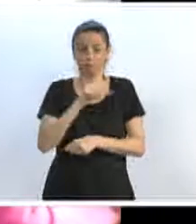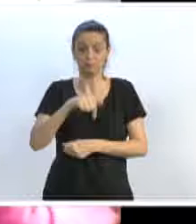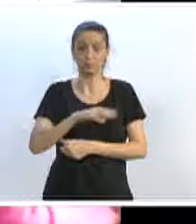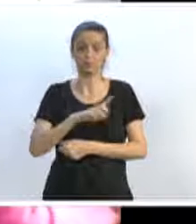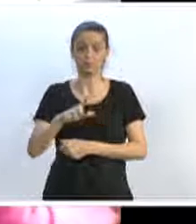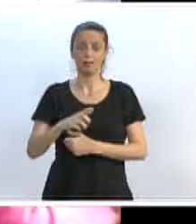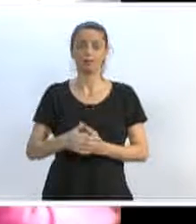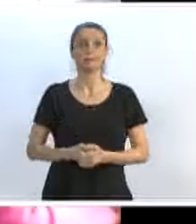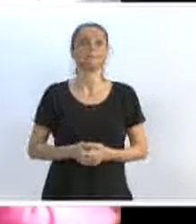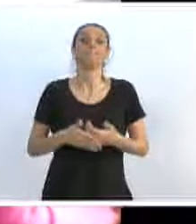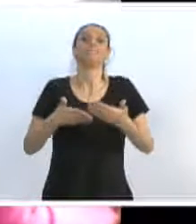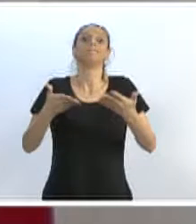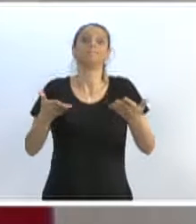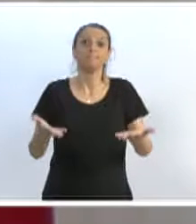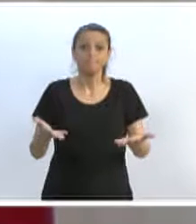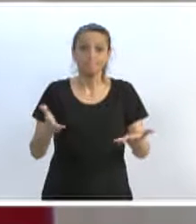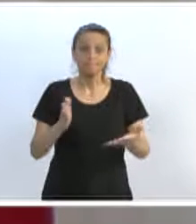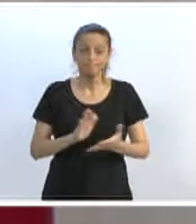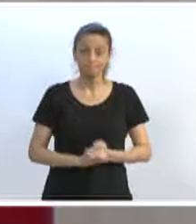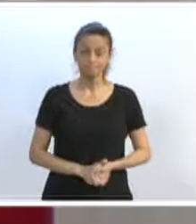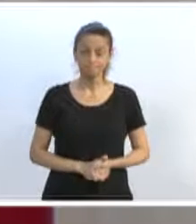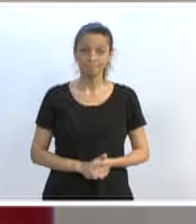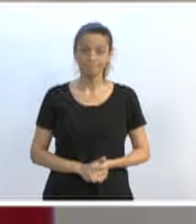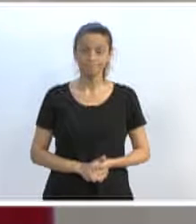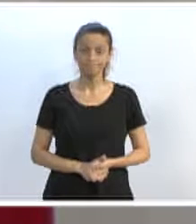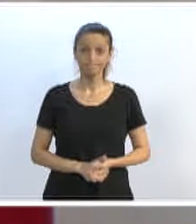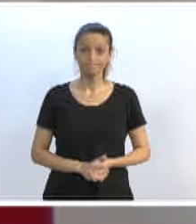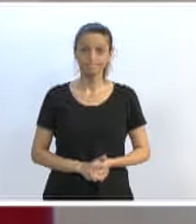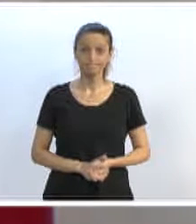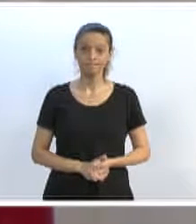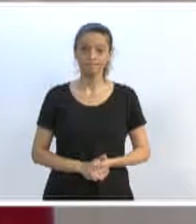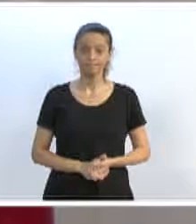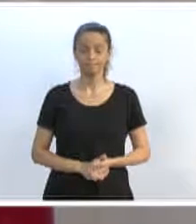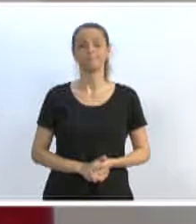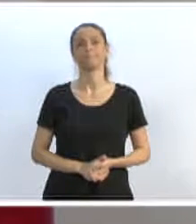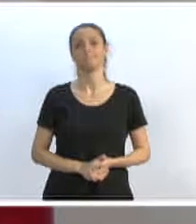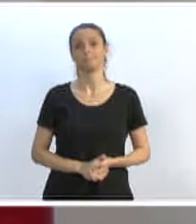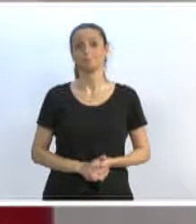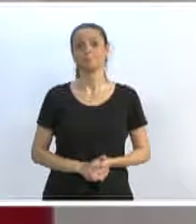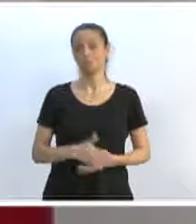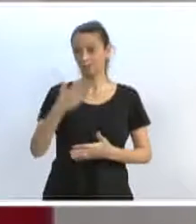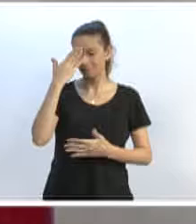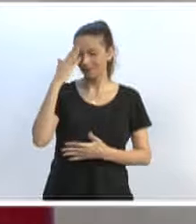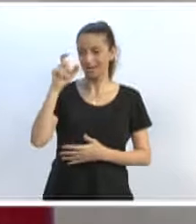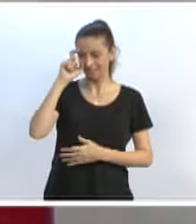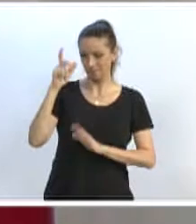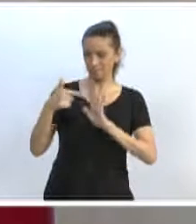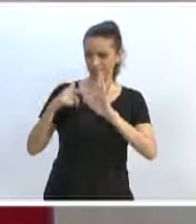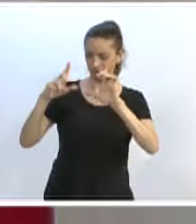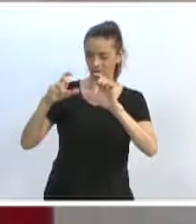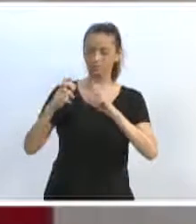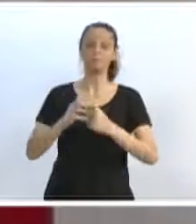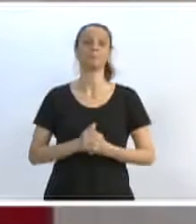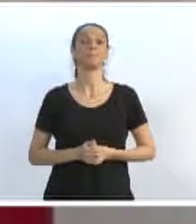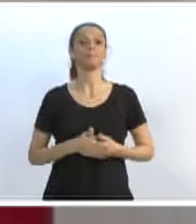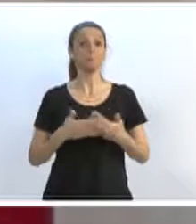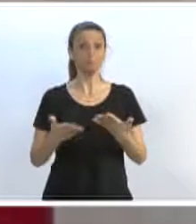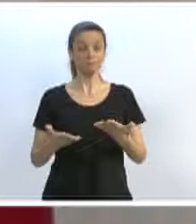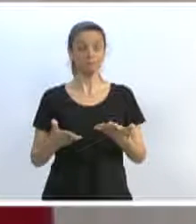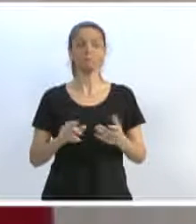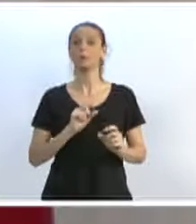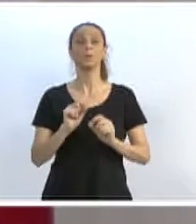Blumenau. E aí, senhoras e senhores, entra aí uma questão, obrigado pela foto ali. Entra aí uma questão de que o